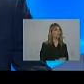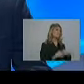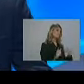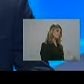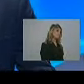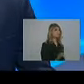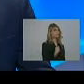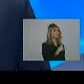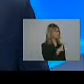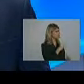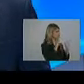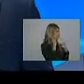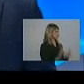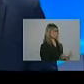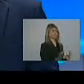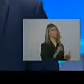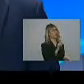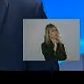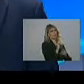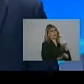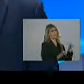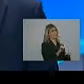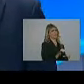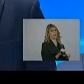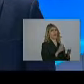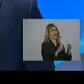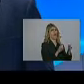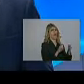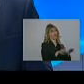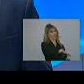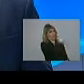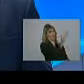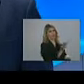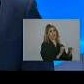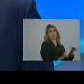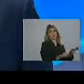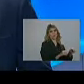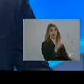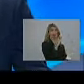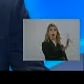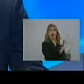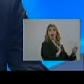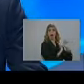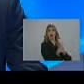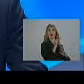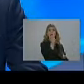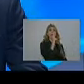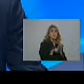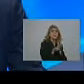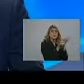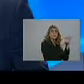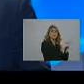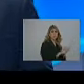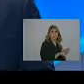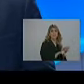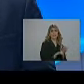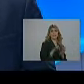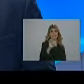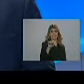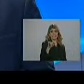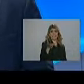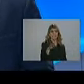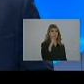tenho absoluta convicção que transforma, é a educação em tempo integral. Nós acabamos de receber o resultado do exame que nós fazemos da rede e